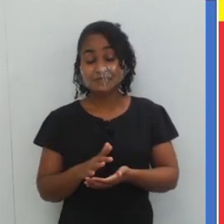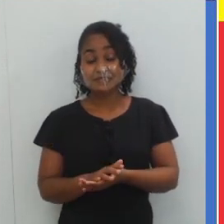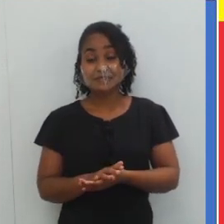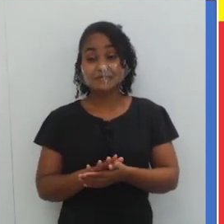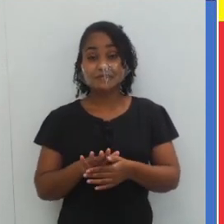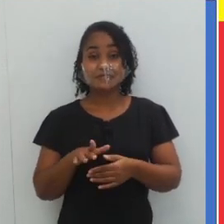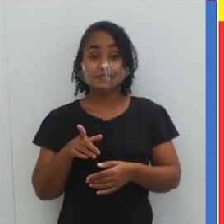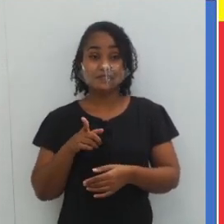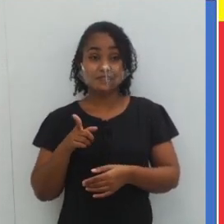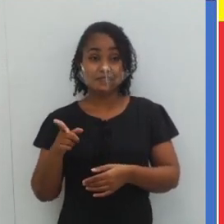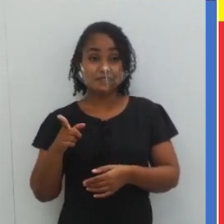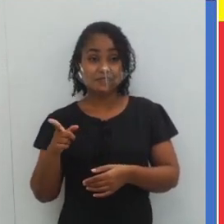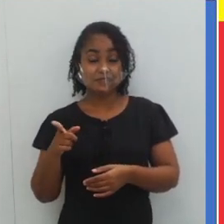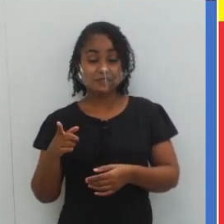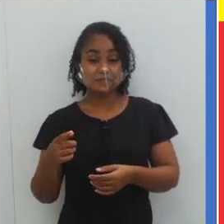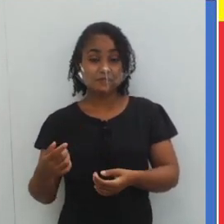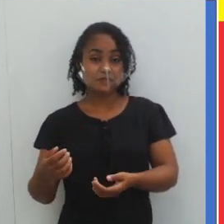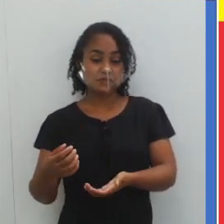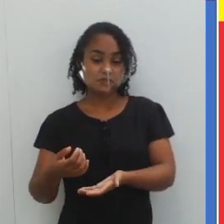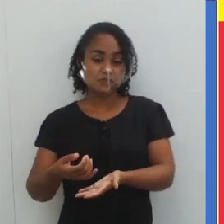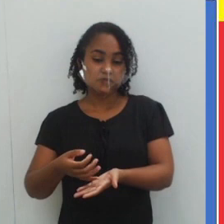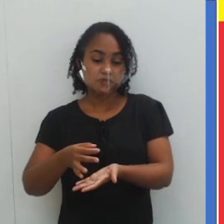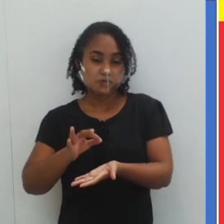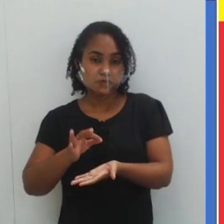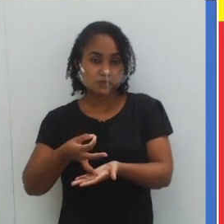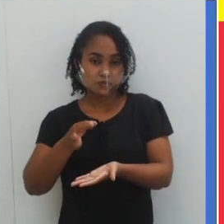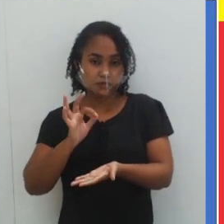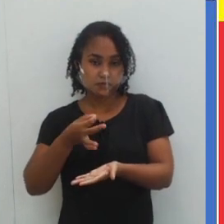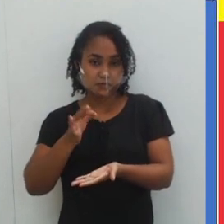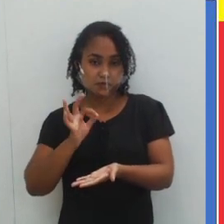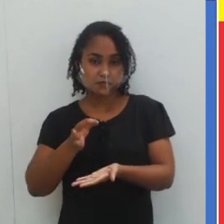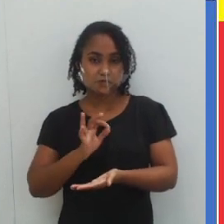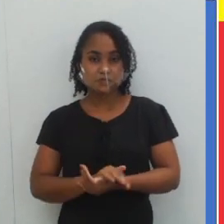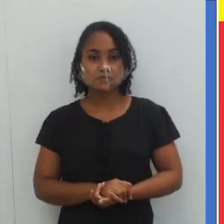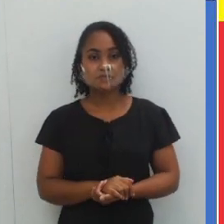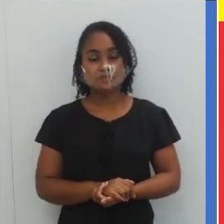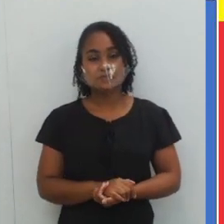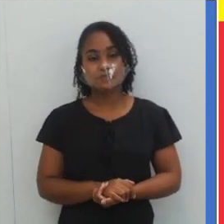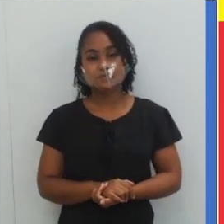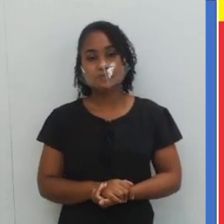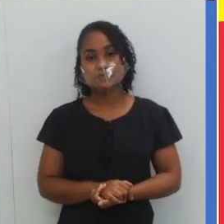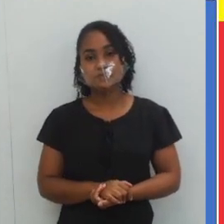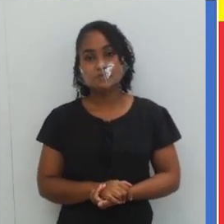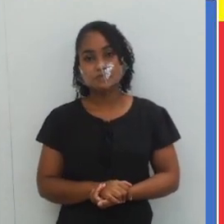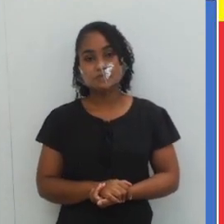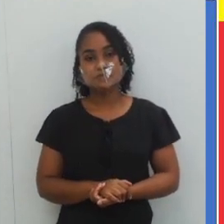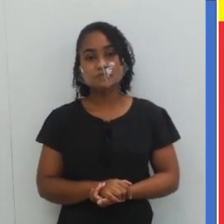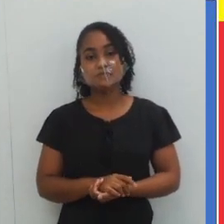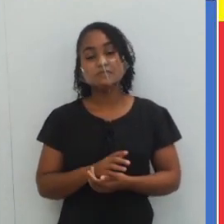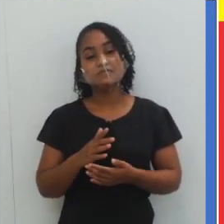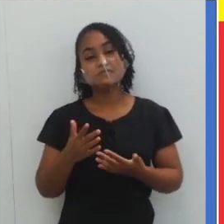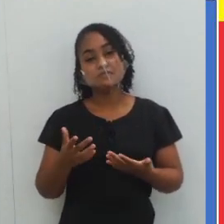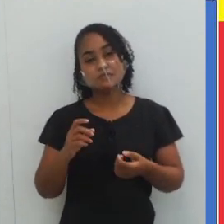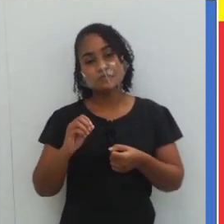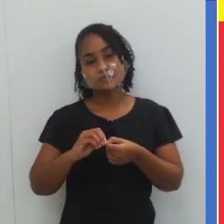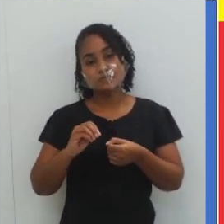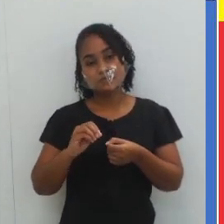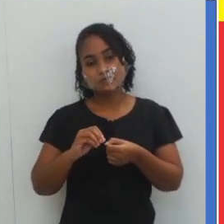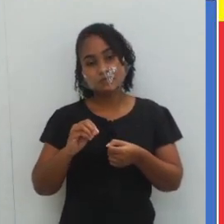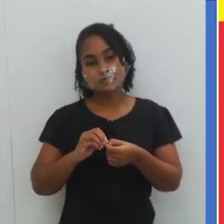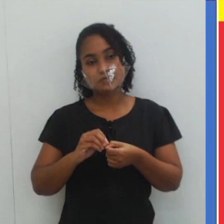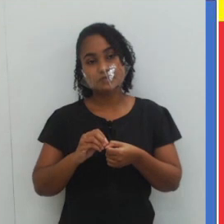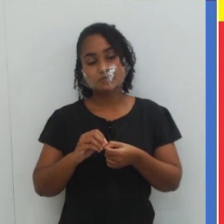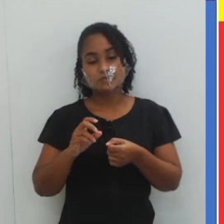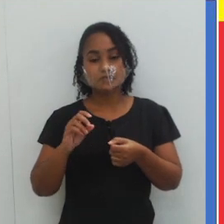while she made coffee. Enquanto ela fez o café. Então, enquanto ela fez o café, eu